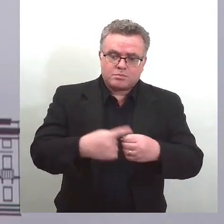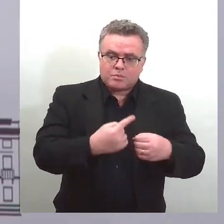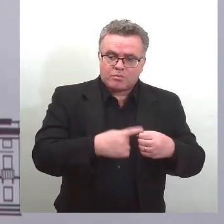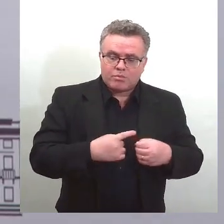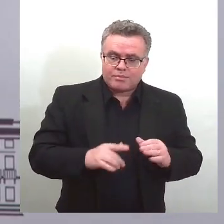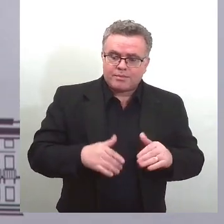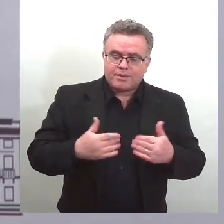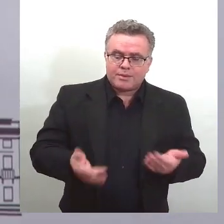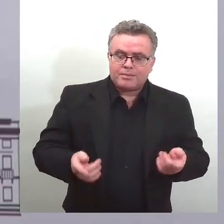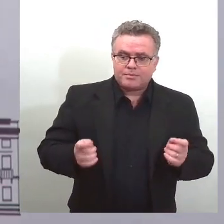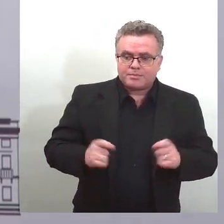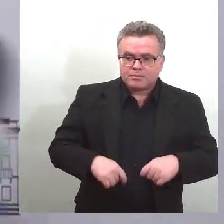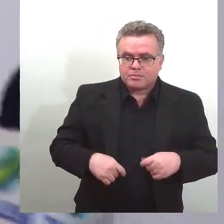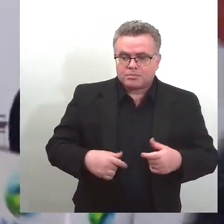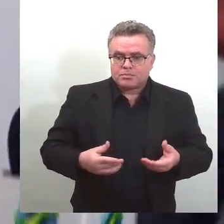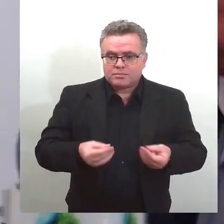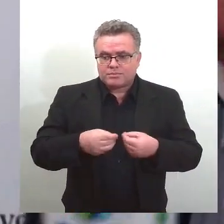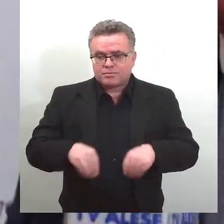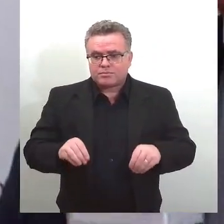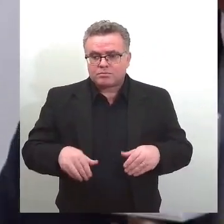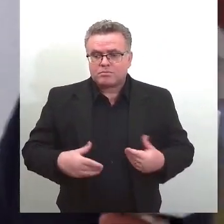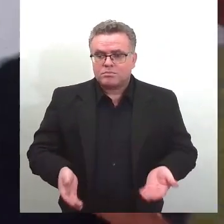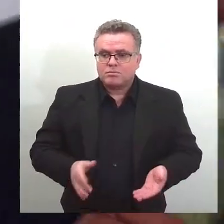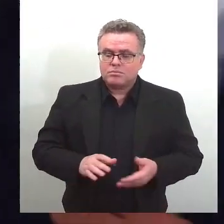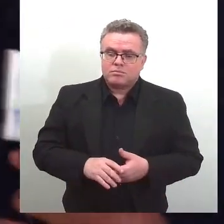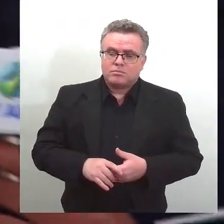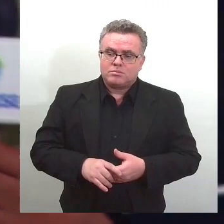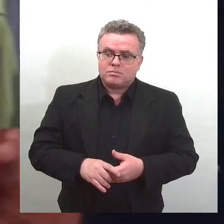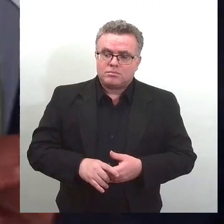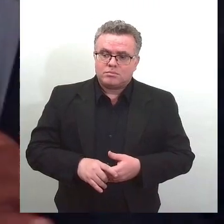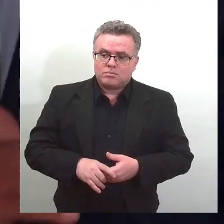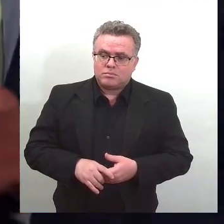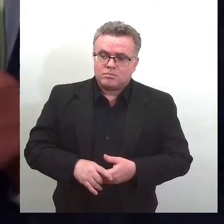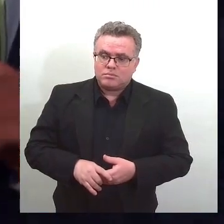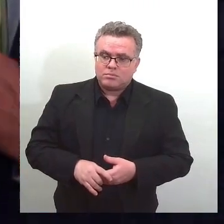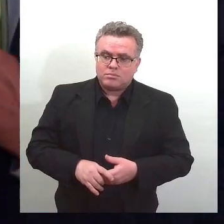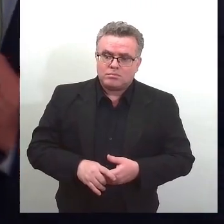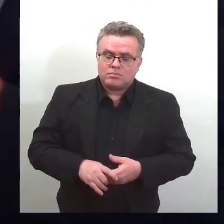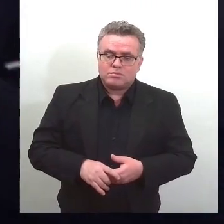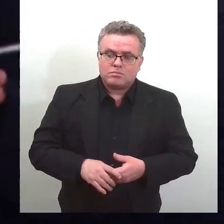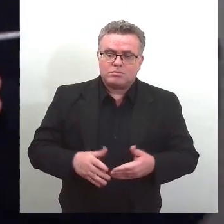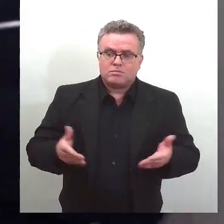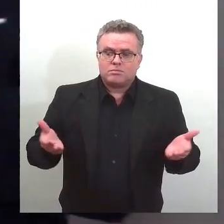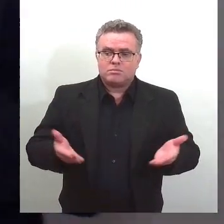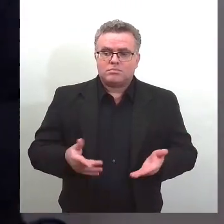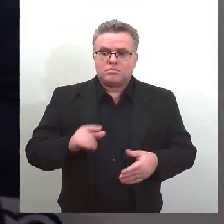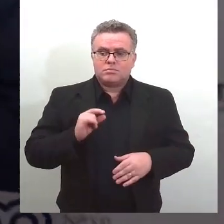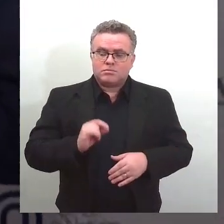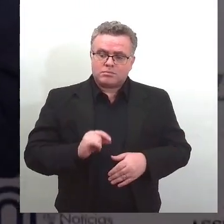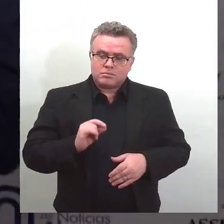sendo também prejudicados. Deputada, como hoje o assunto basicamente foi